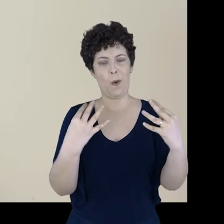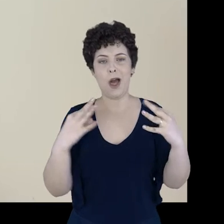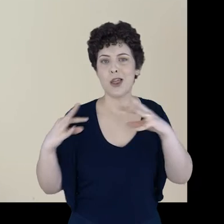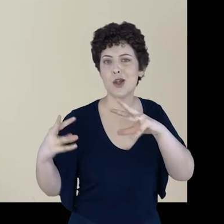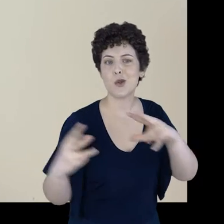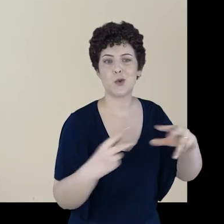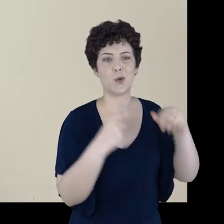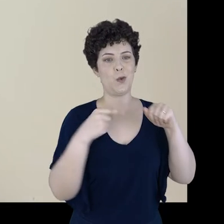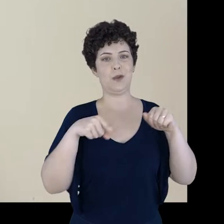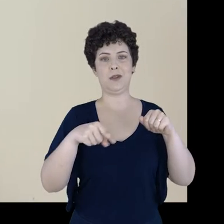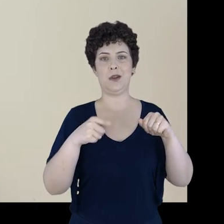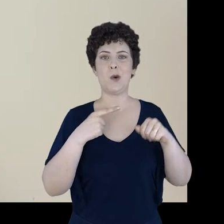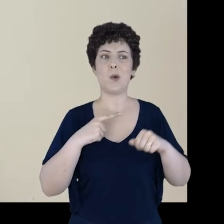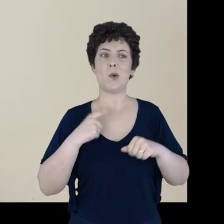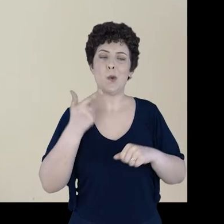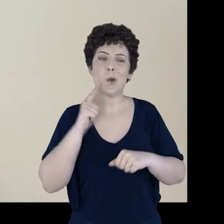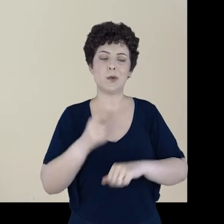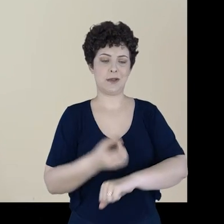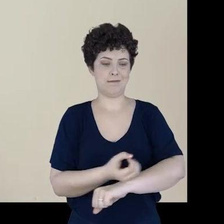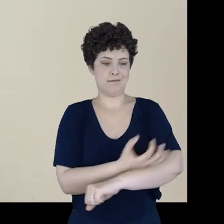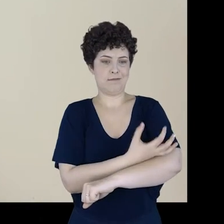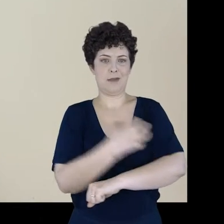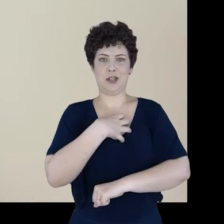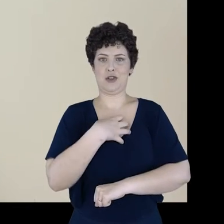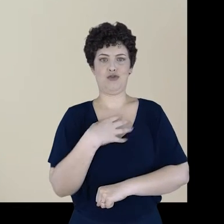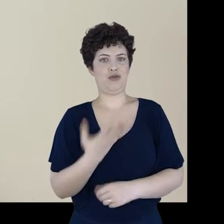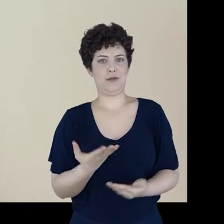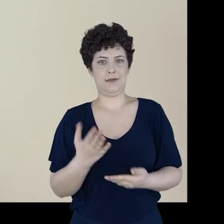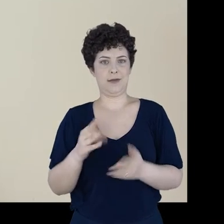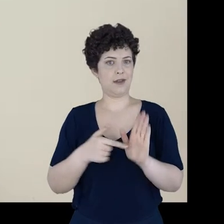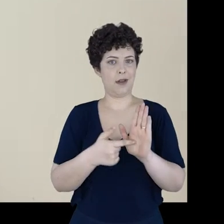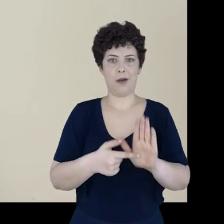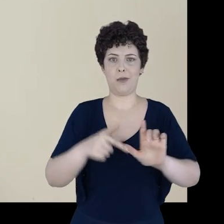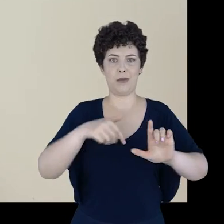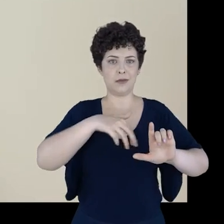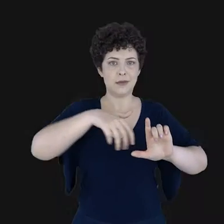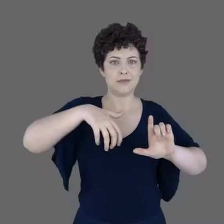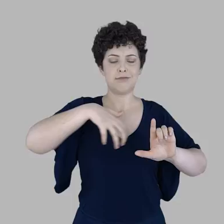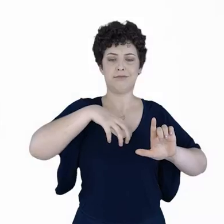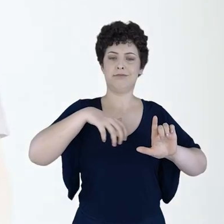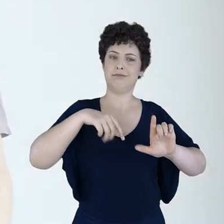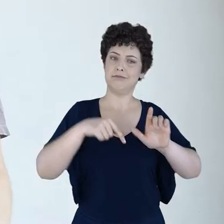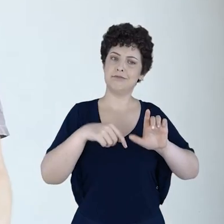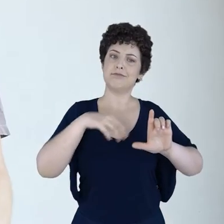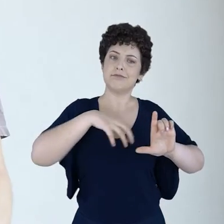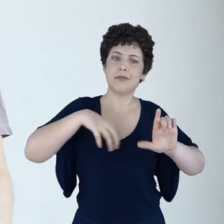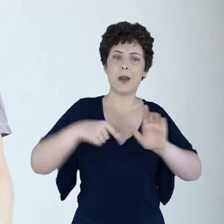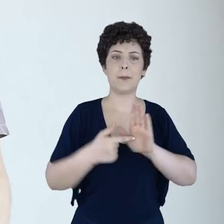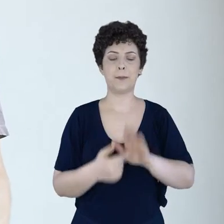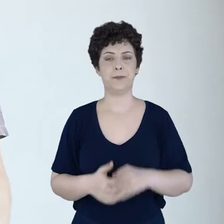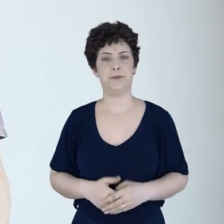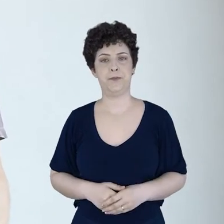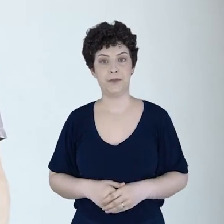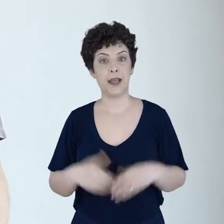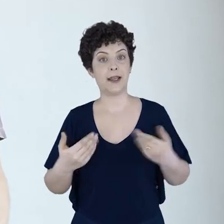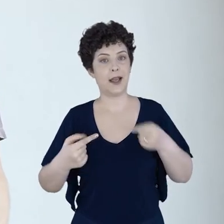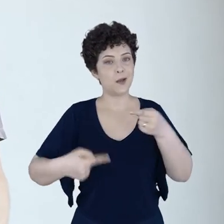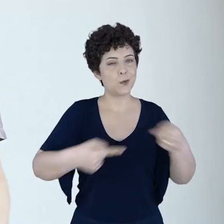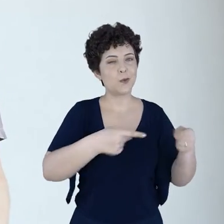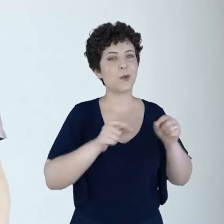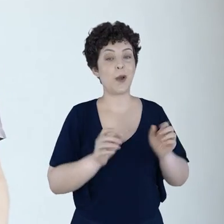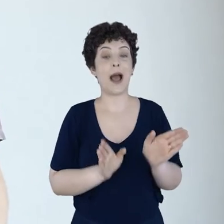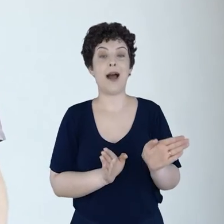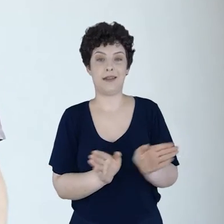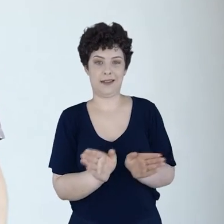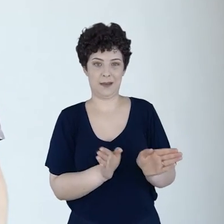nos assistir pudessem ter noção do que a gente estava apresentando na cena. E aí a gente entrou no âmbito